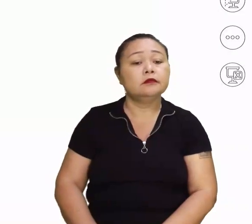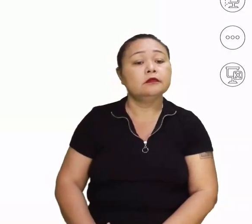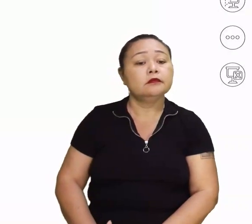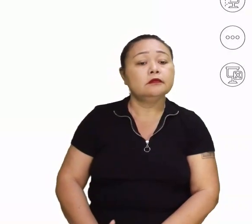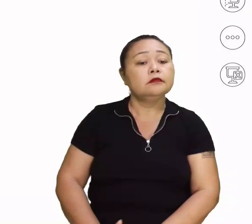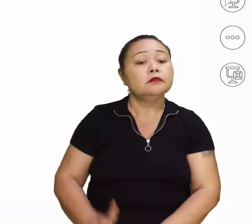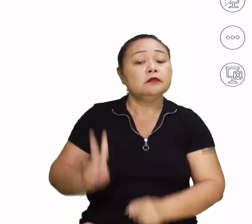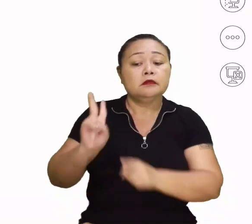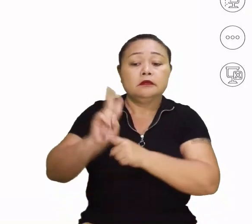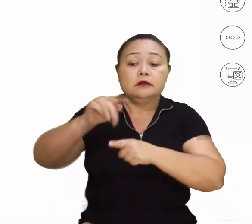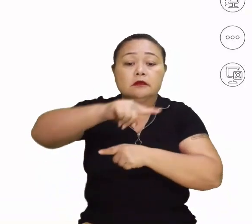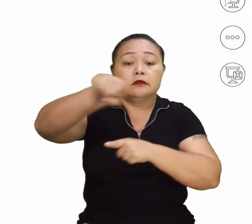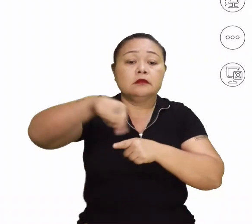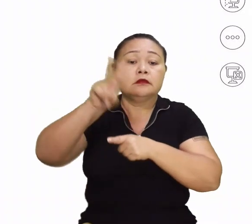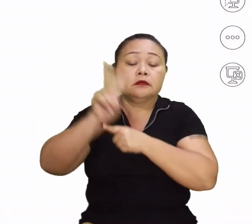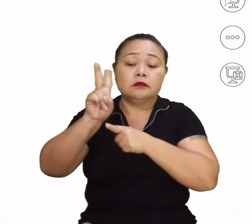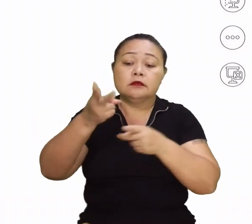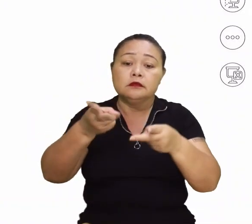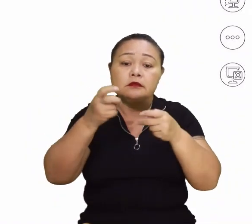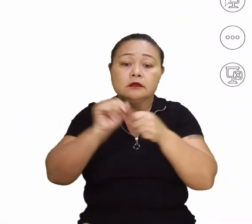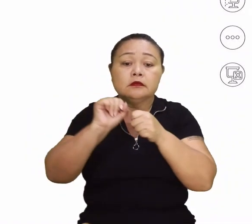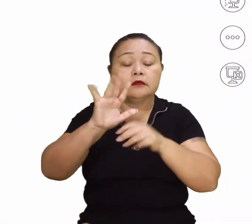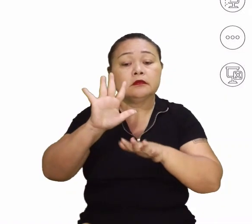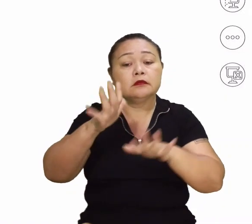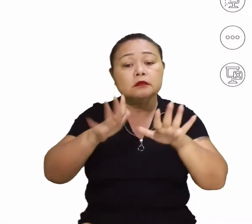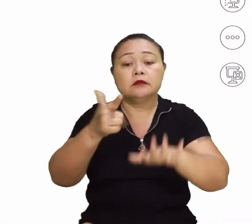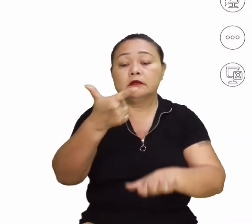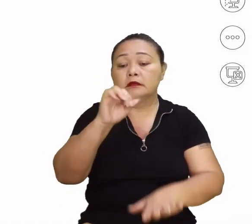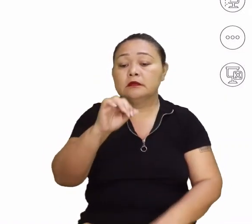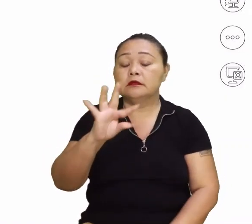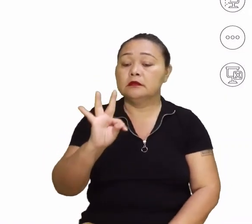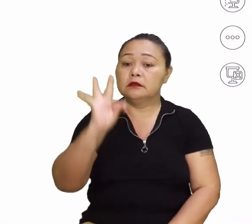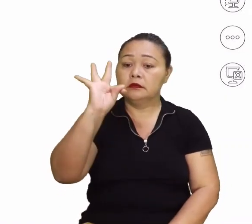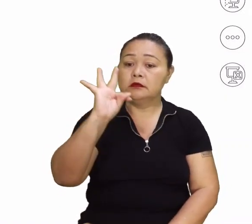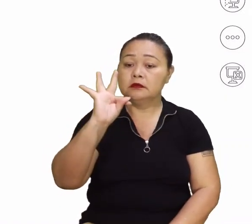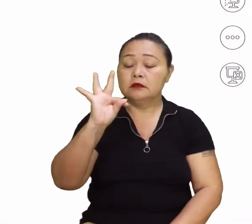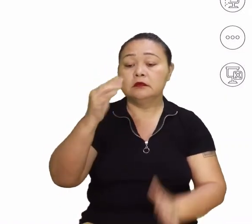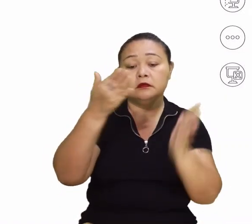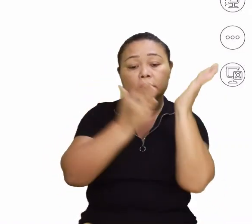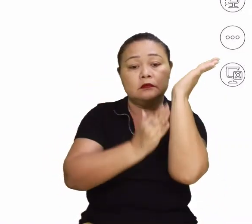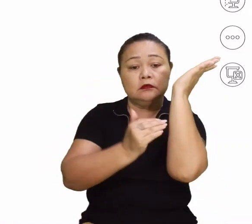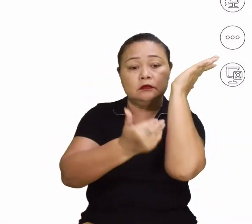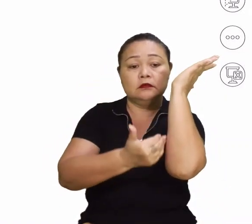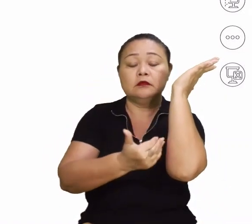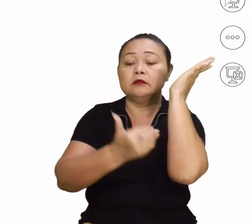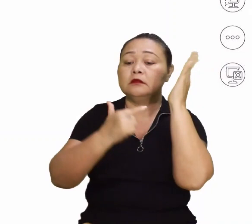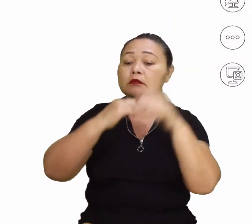lá. As reservas extrativistas geram 20 toneladas de borracha em